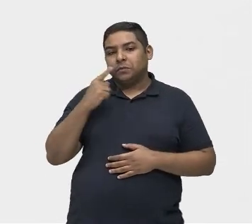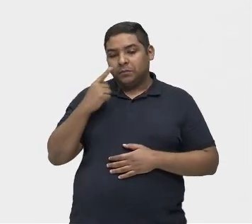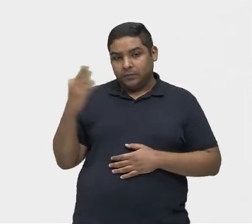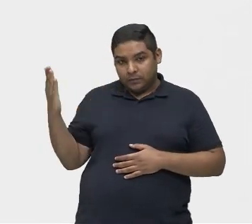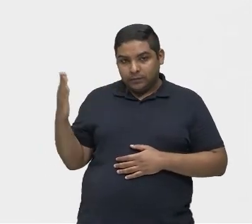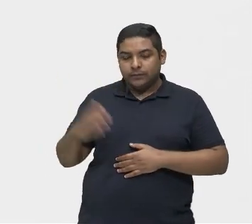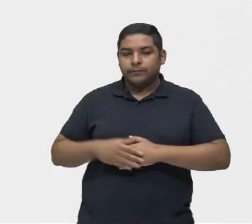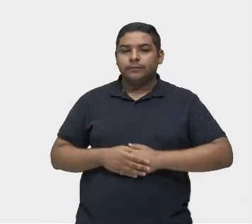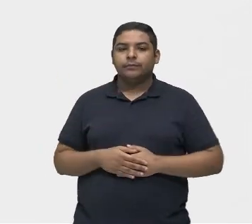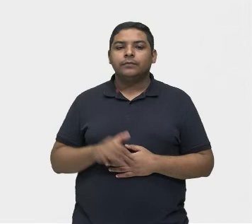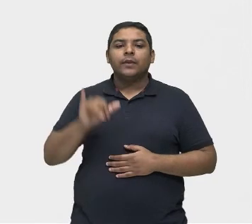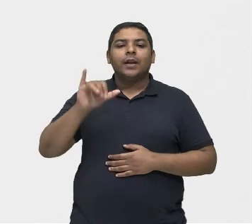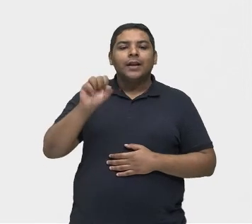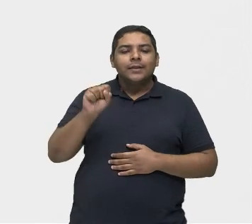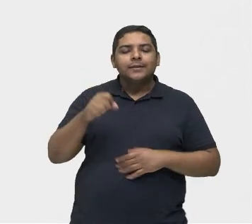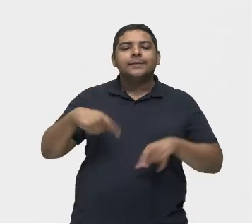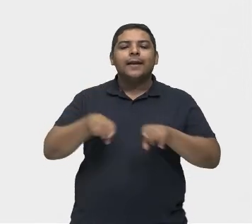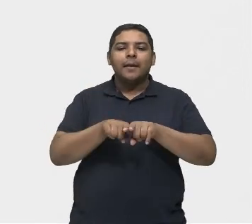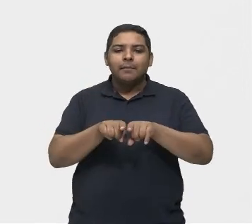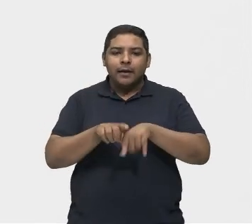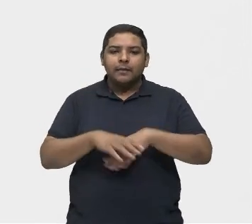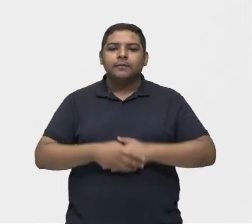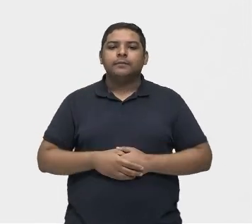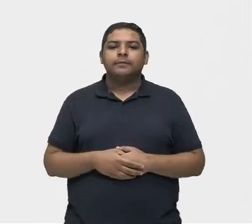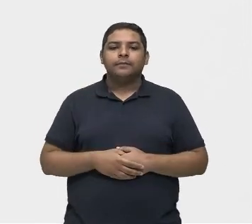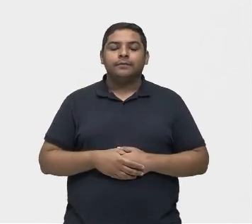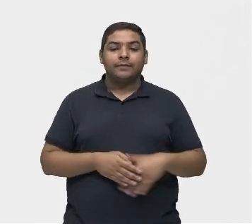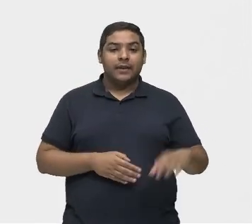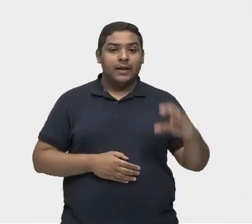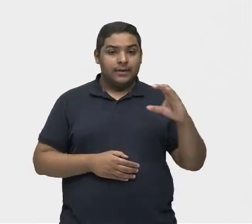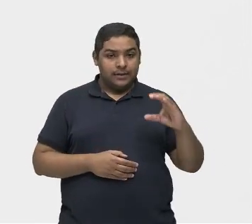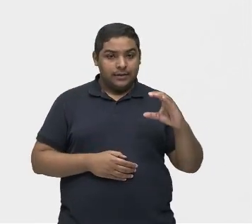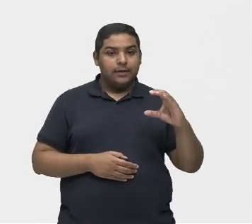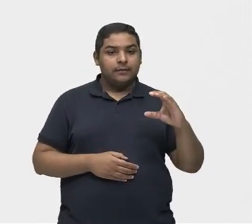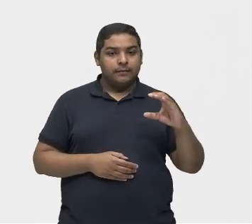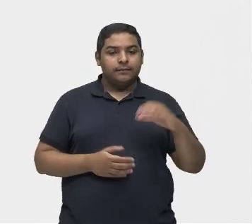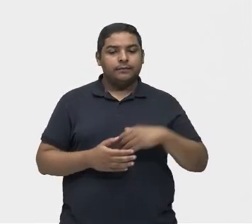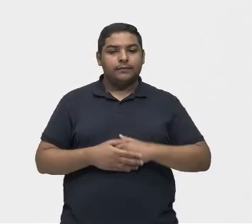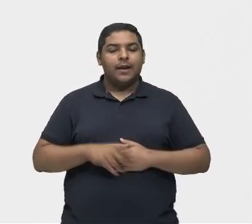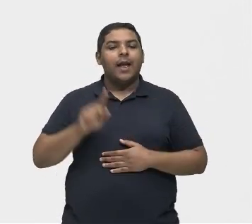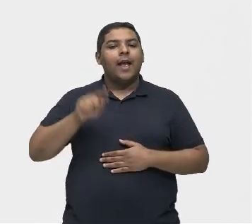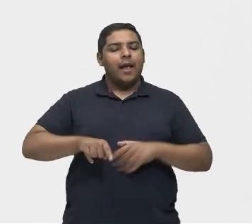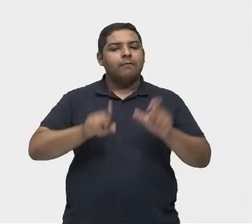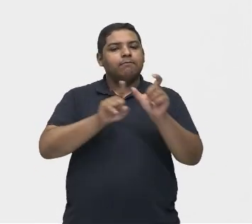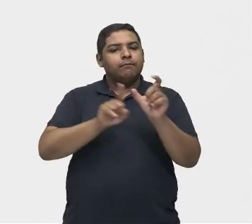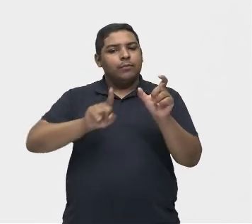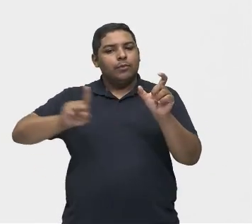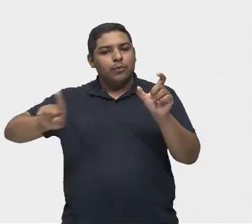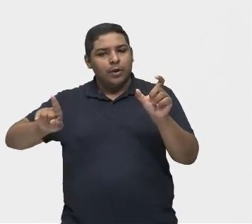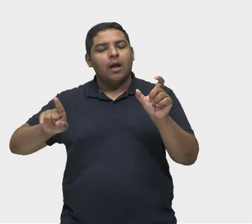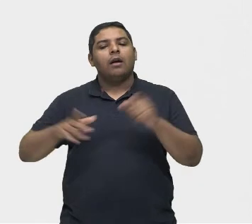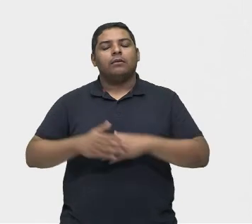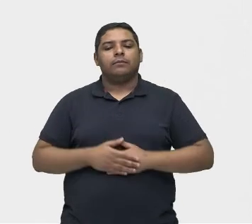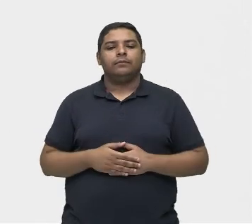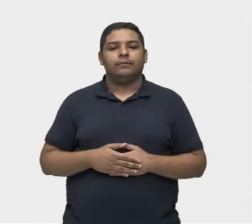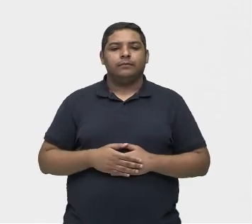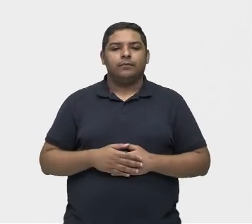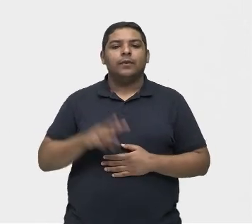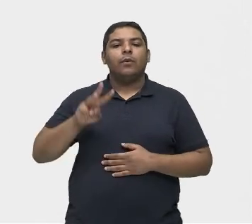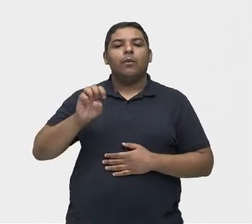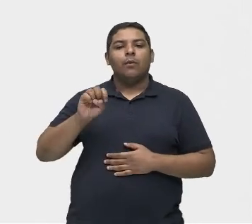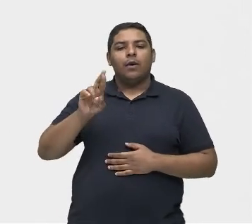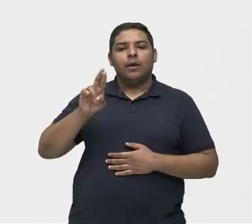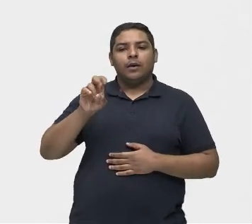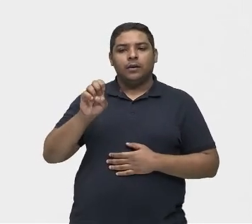Aqui, mesma coisa, wasn't. Na letra C, my parents, então é plural, é mais de um, eu devo utilizar o